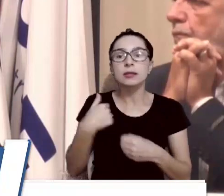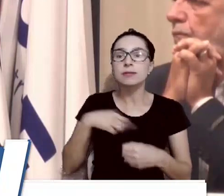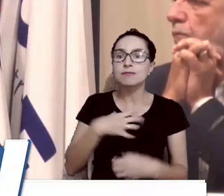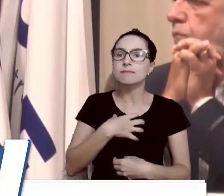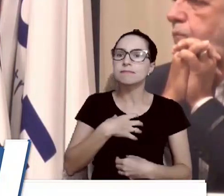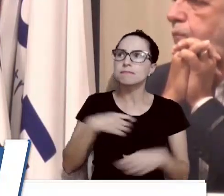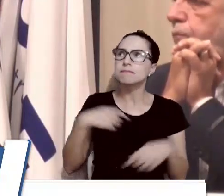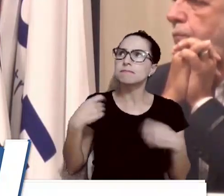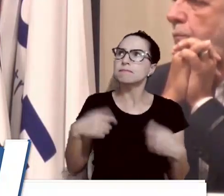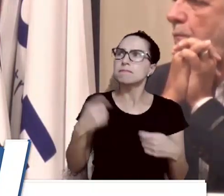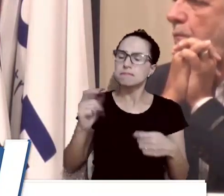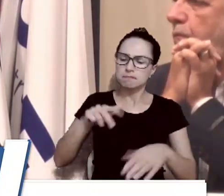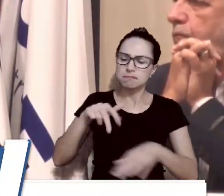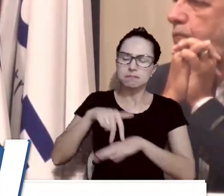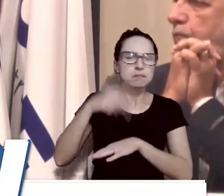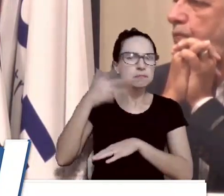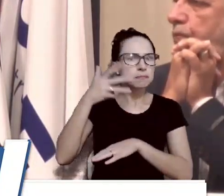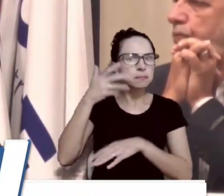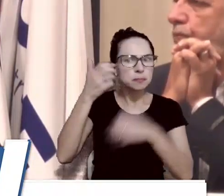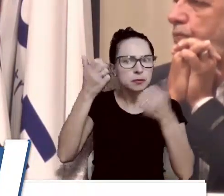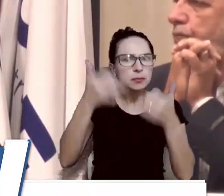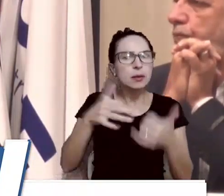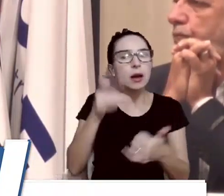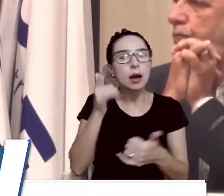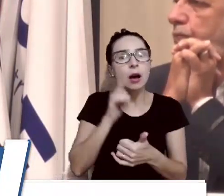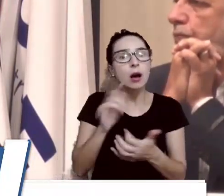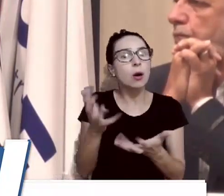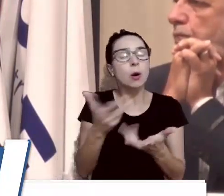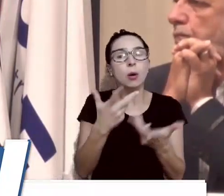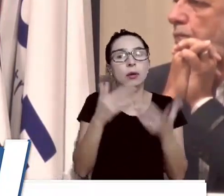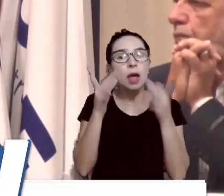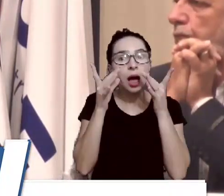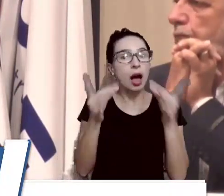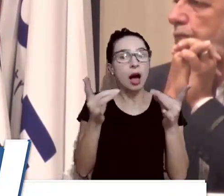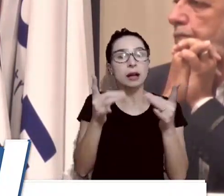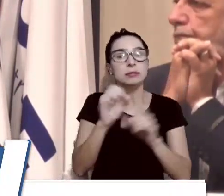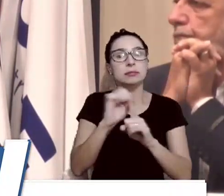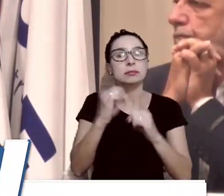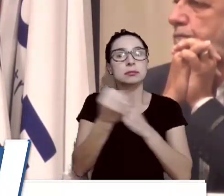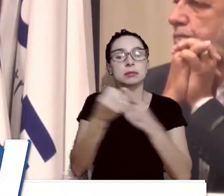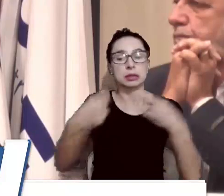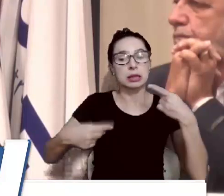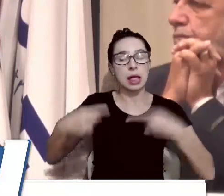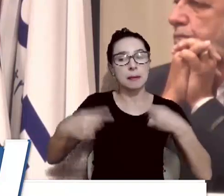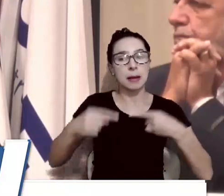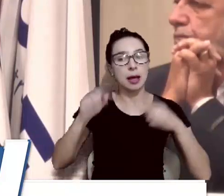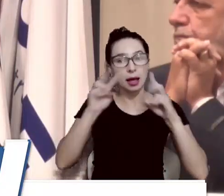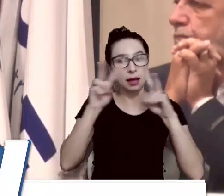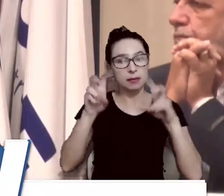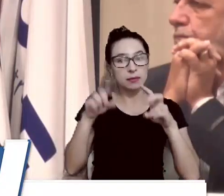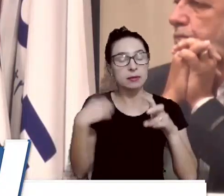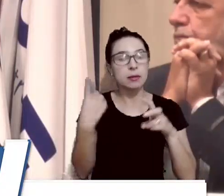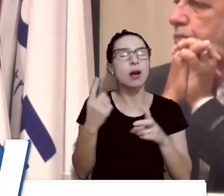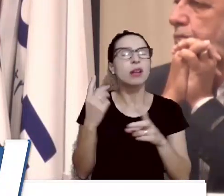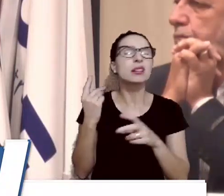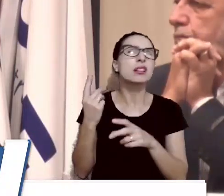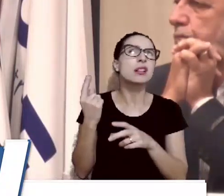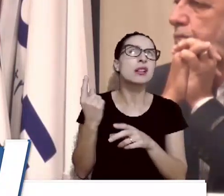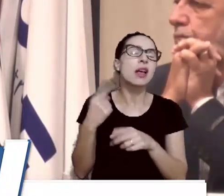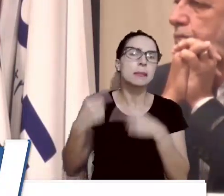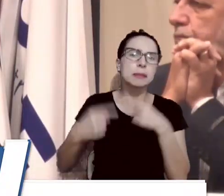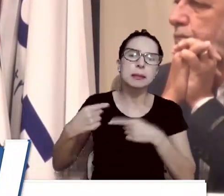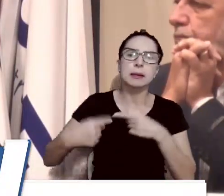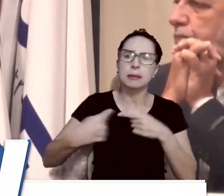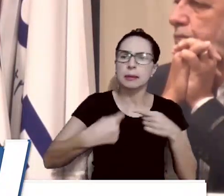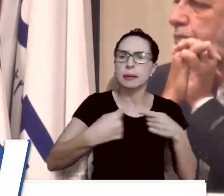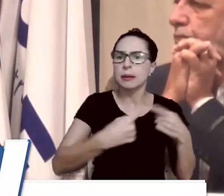na tribuna para conseguir chamar a sociedade para discutir sobre algo que faz muito tempo que a gente está debatendo aqui na cidade, mas tem